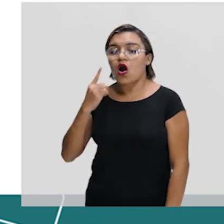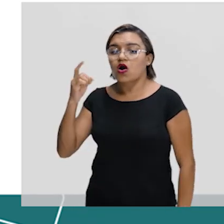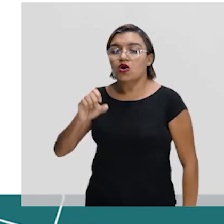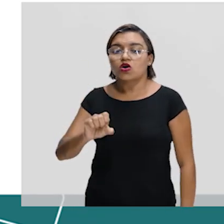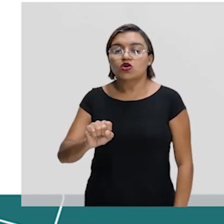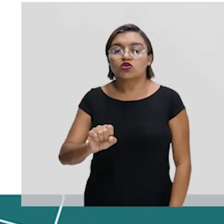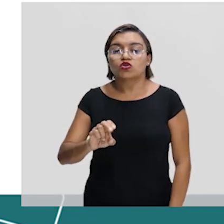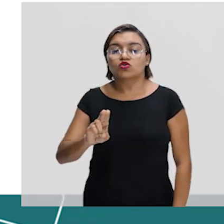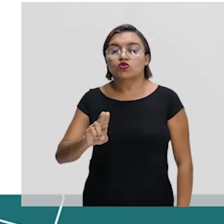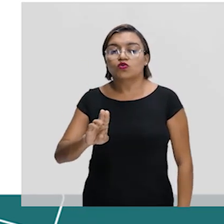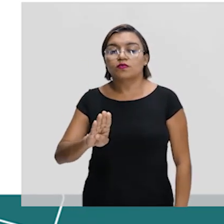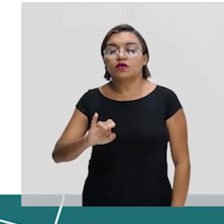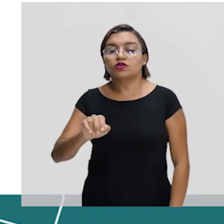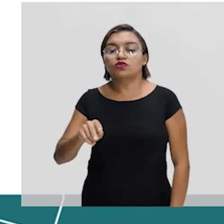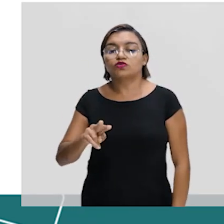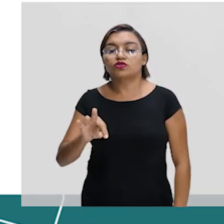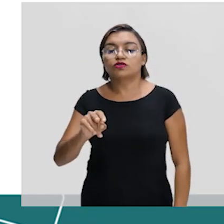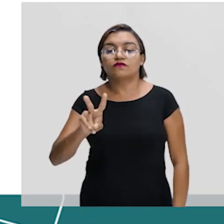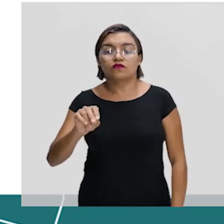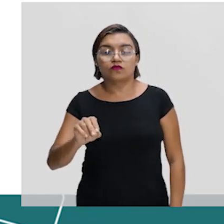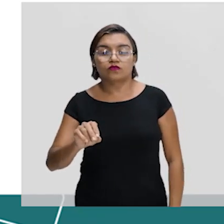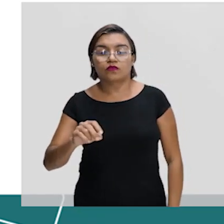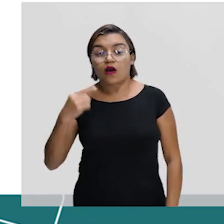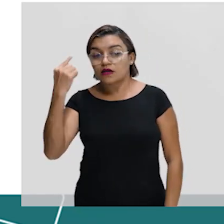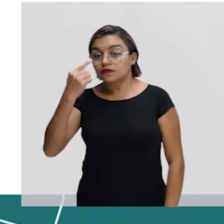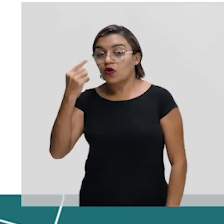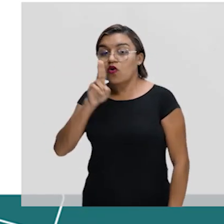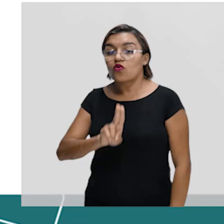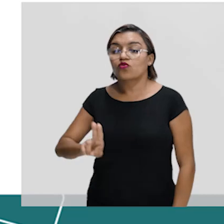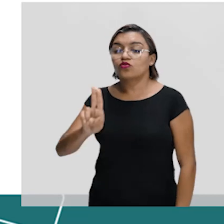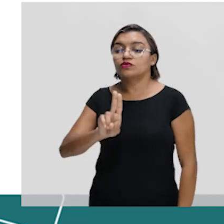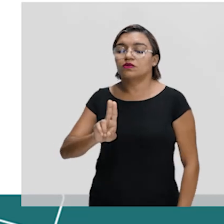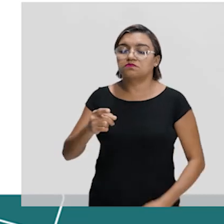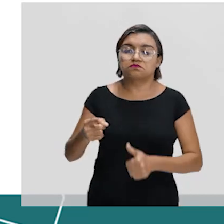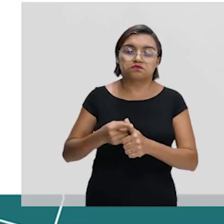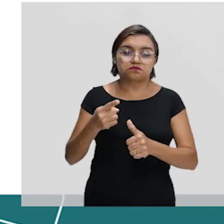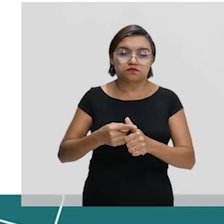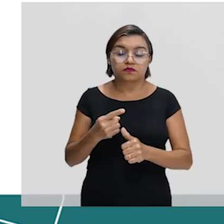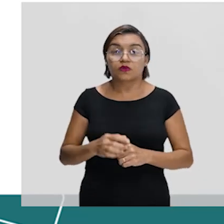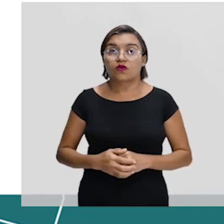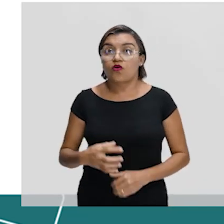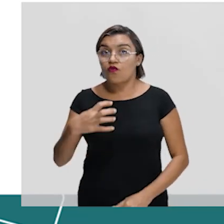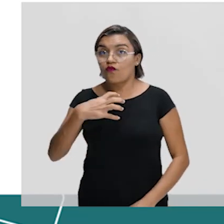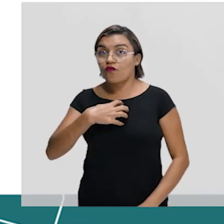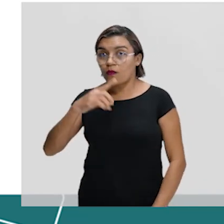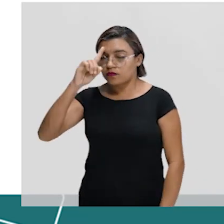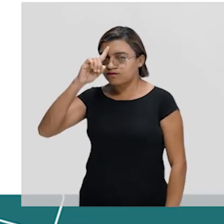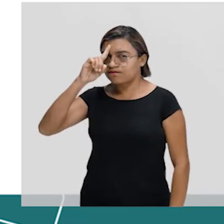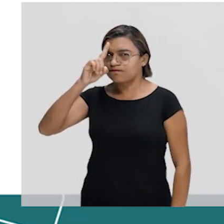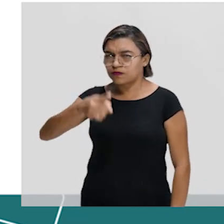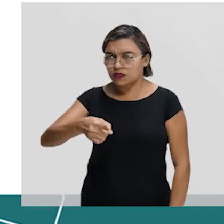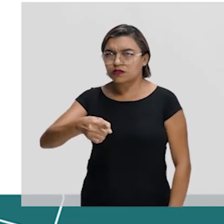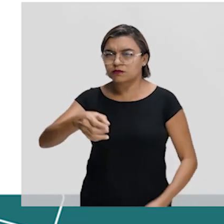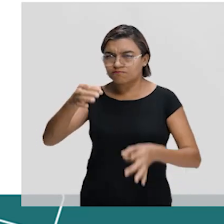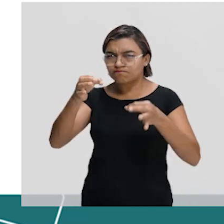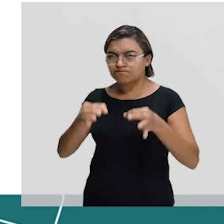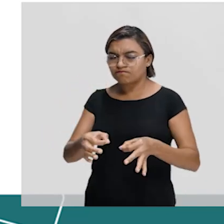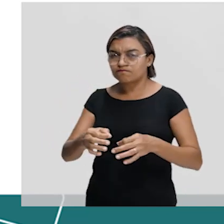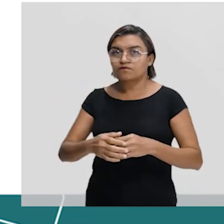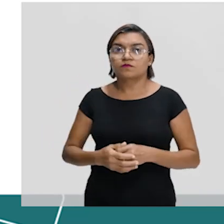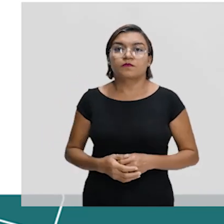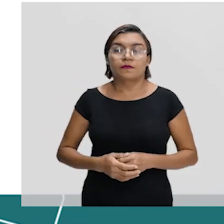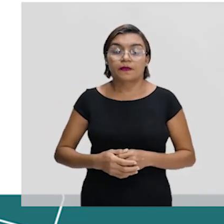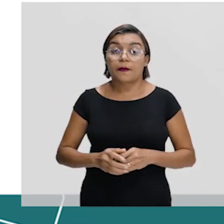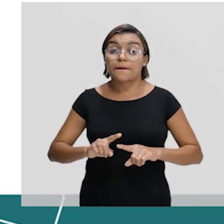presente del subjuntivo, em espanhol, é usado, primeiro, como forma do imperativo afirmativo, com